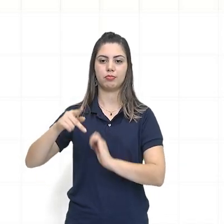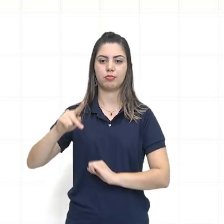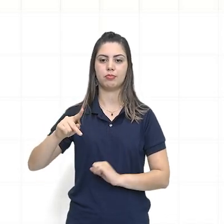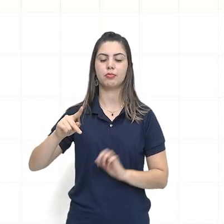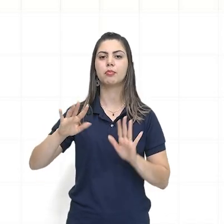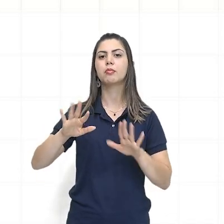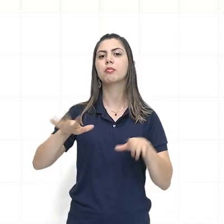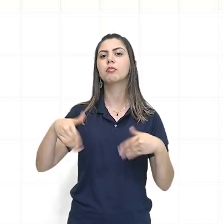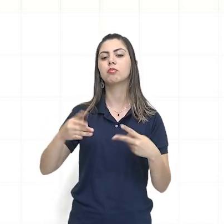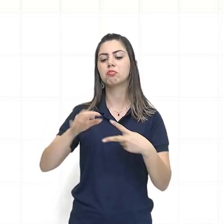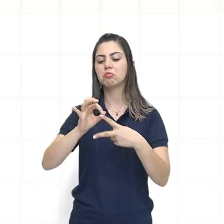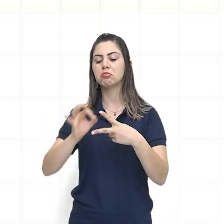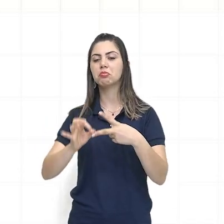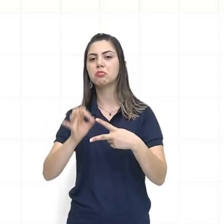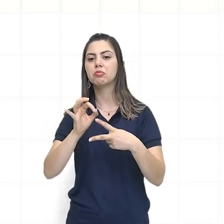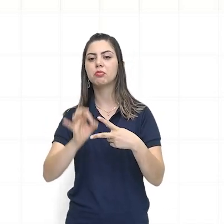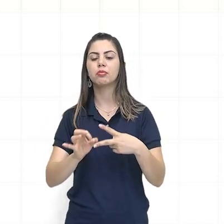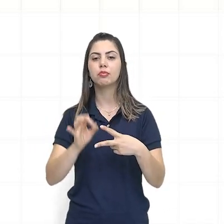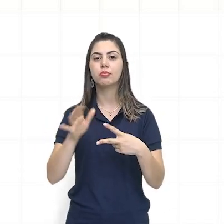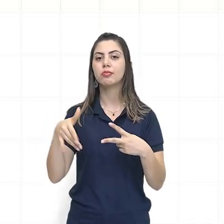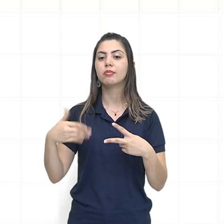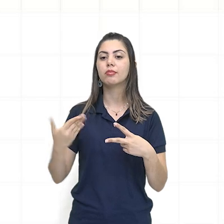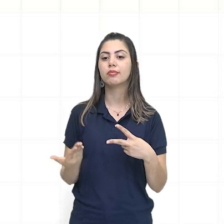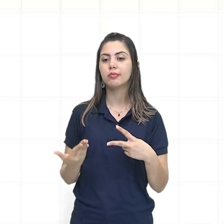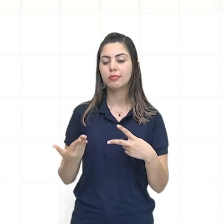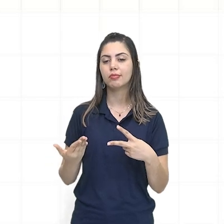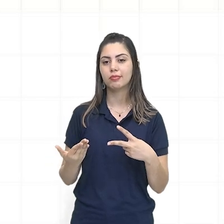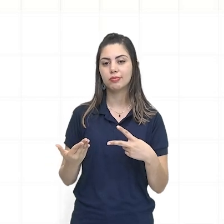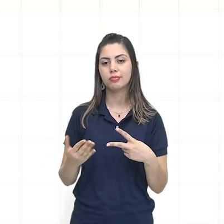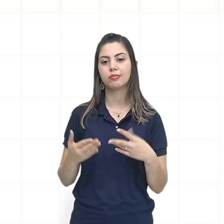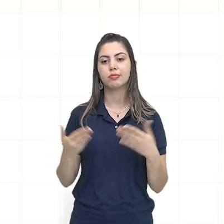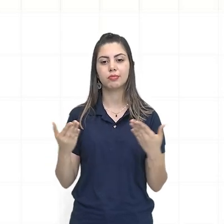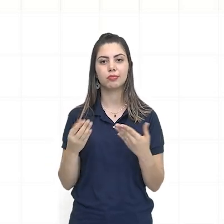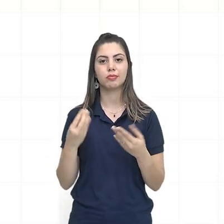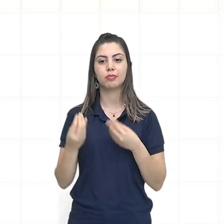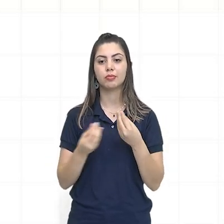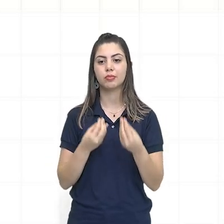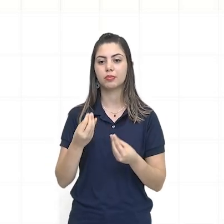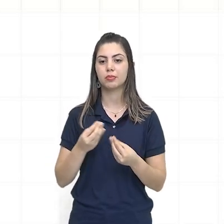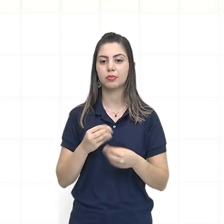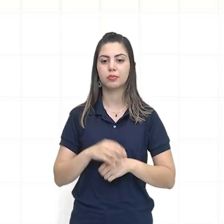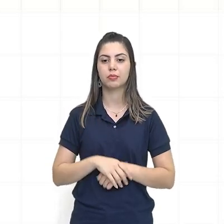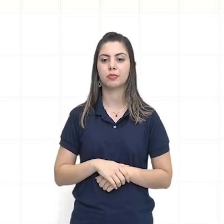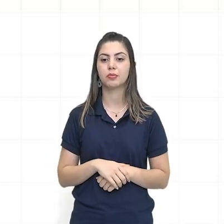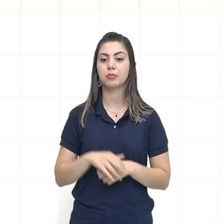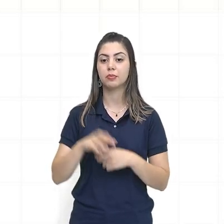E qual é o ângulo? O ângulo a gente pode escrever ele como